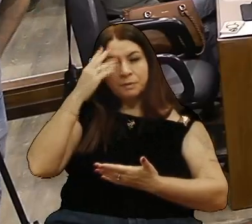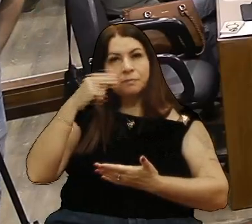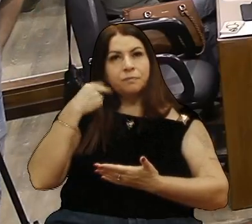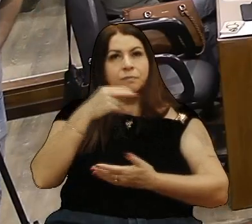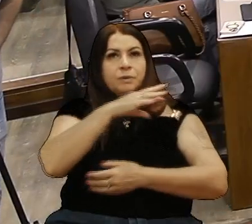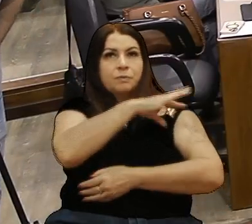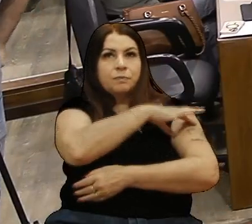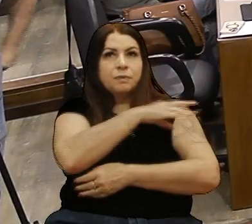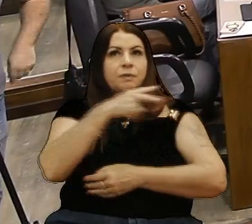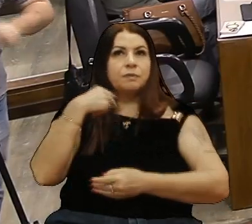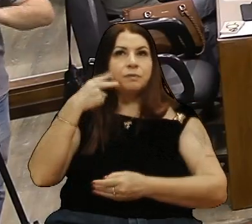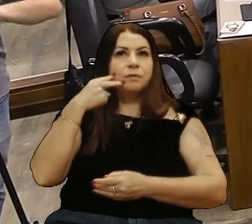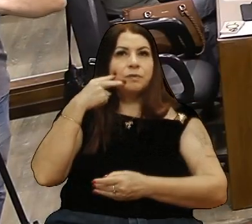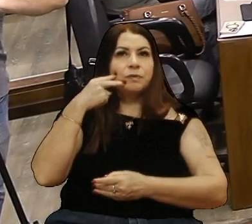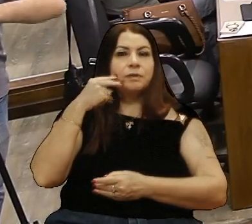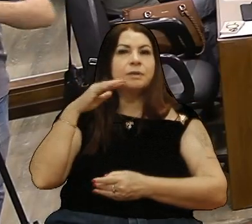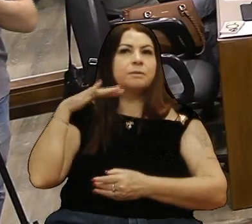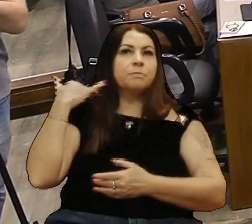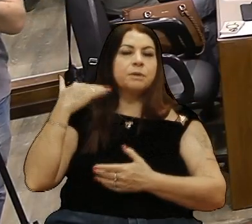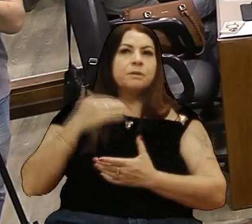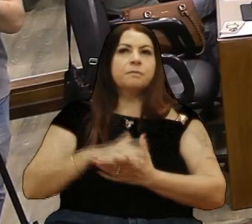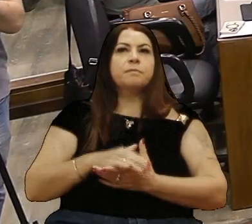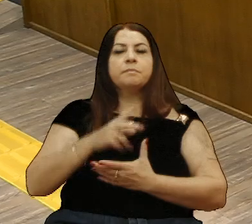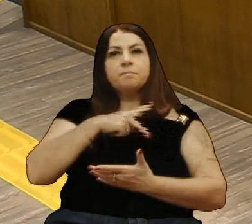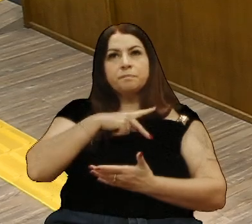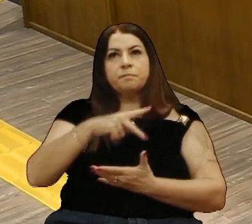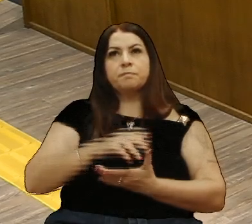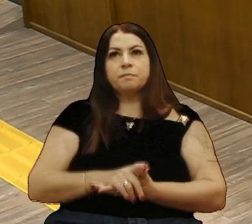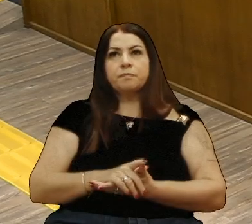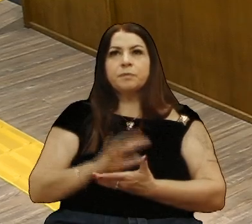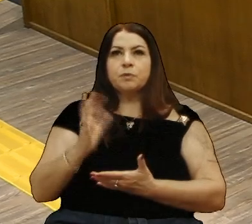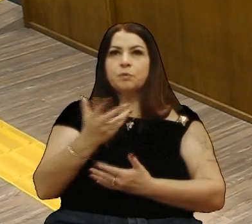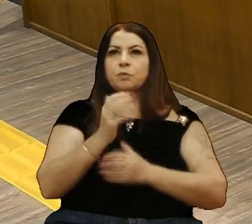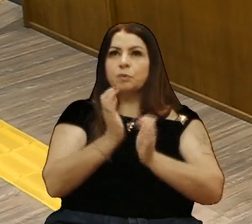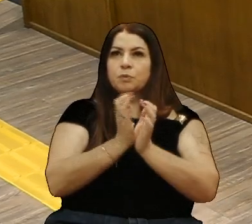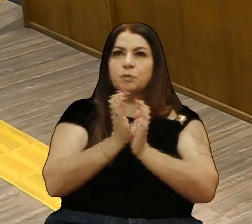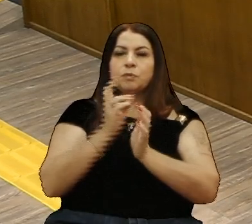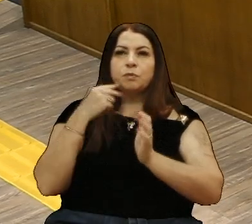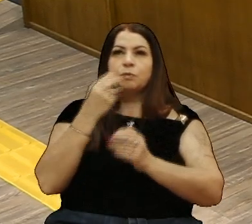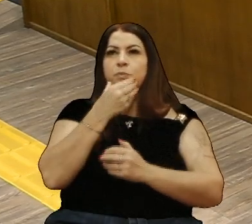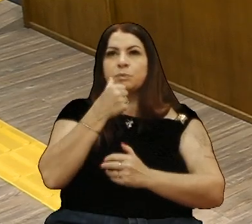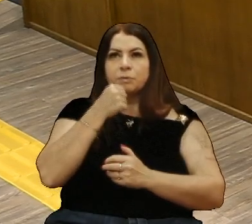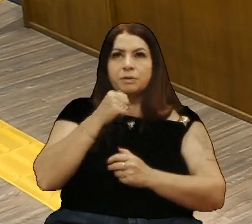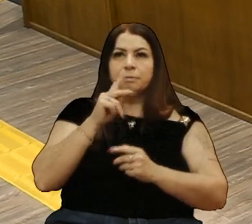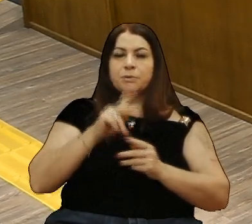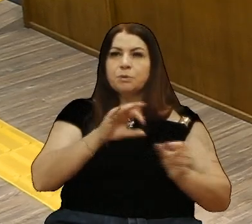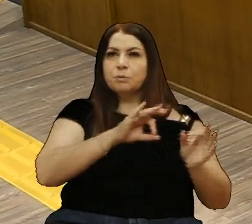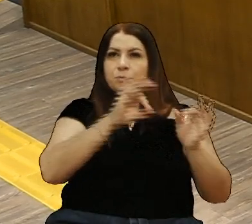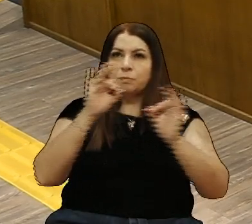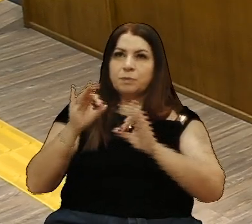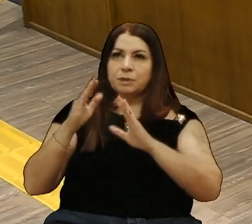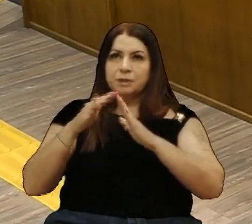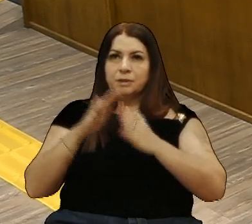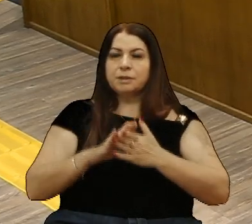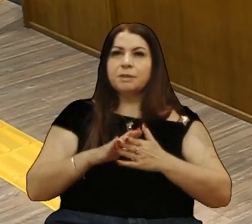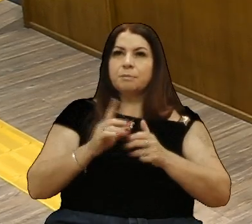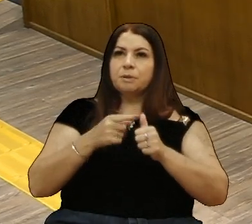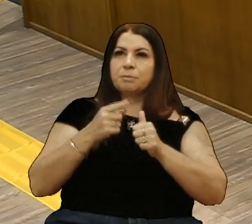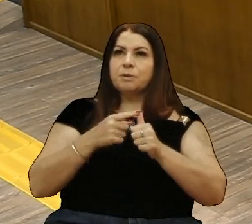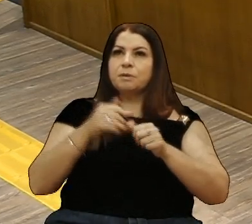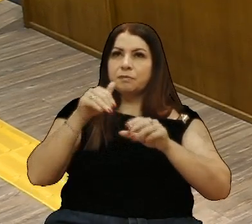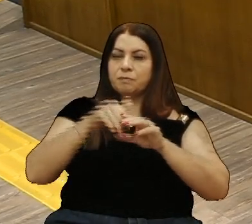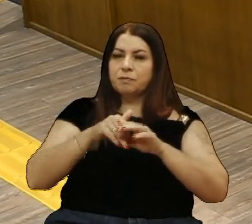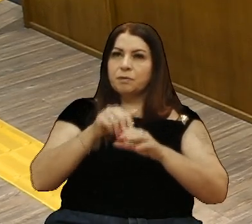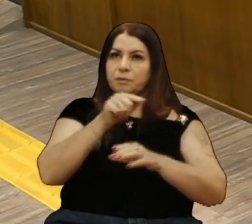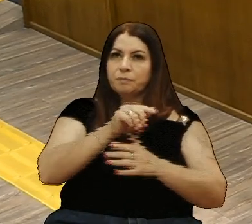Com a palavra, a vereadora Andressa Marques. Senhor presidente, nobres colegas, vereadores e vereadoras, as pessoas que nos acompanham daqui de casa. Primeiro, eu queria fazer um voto